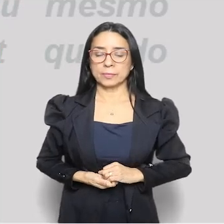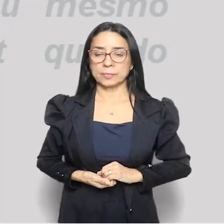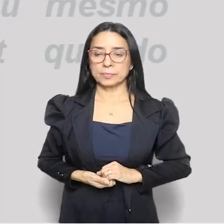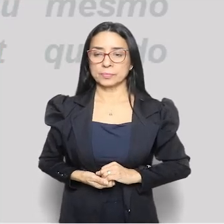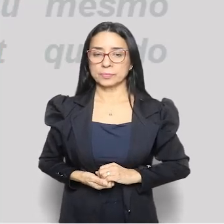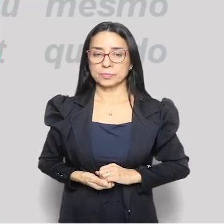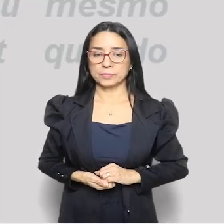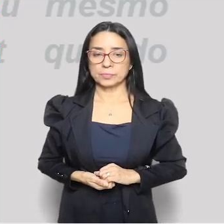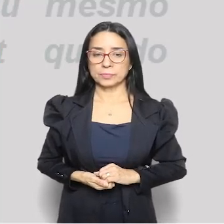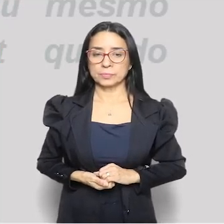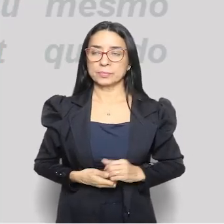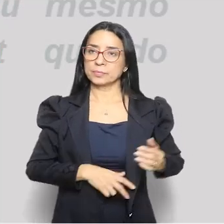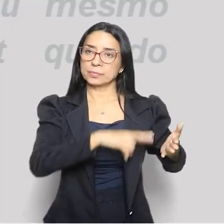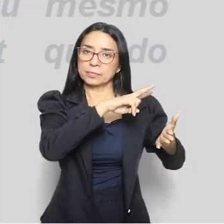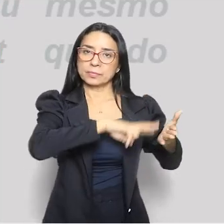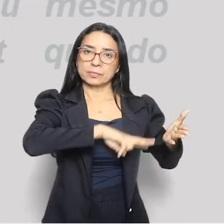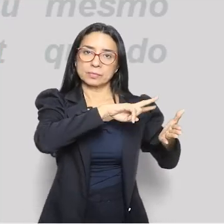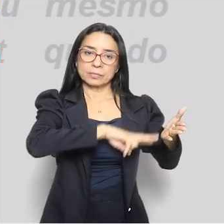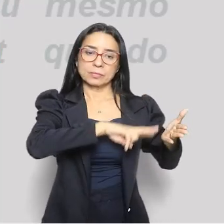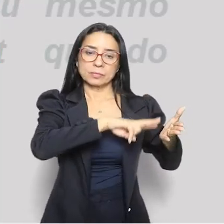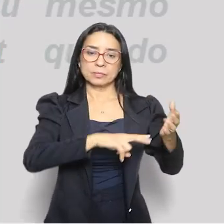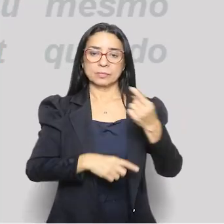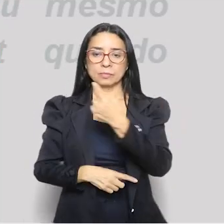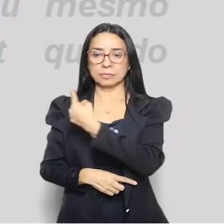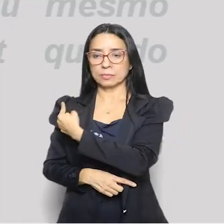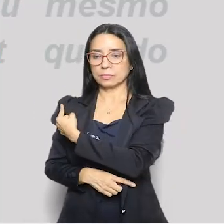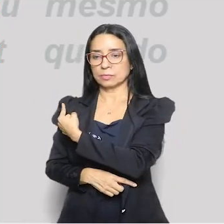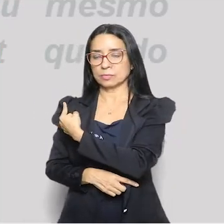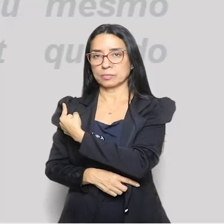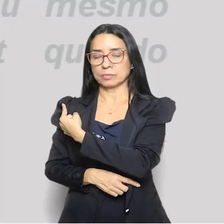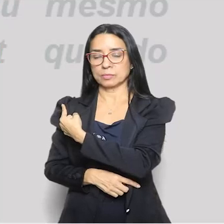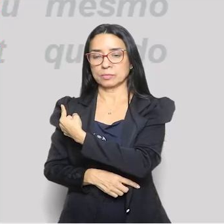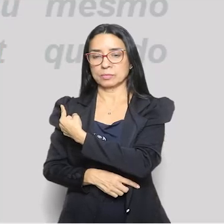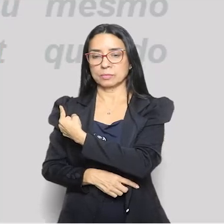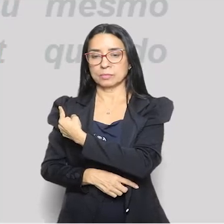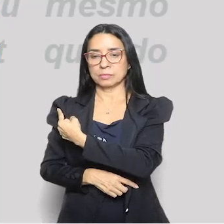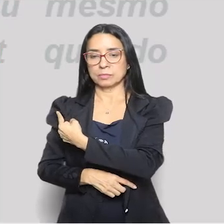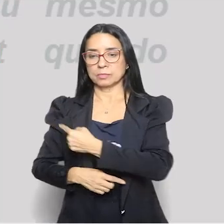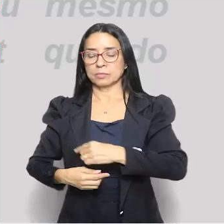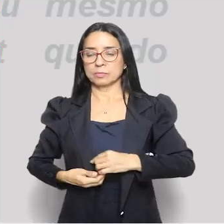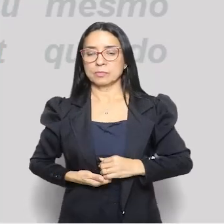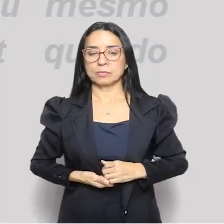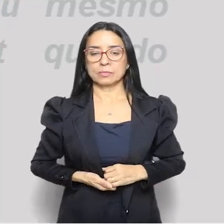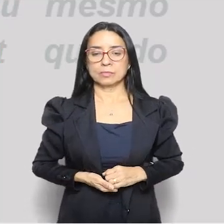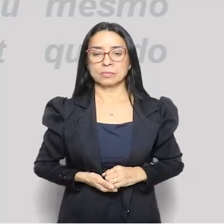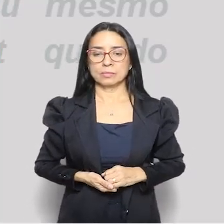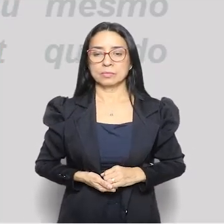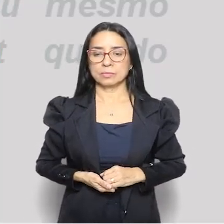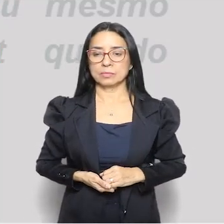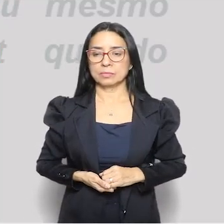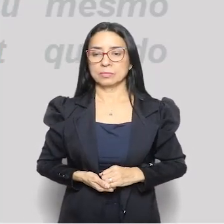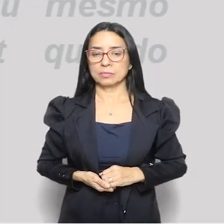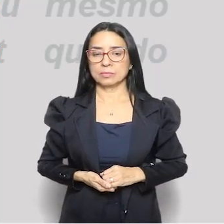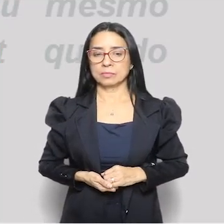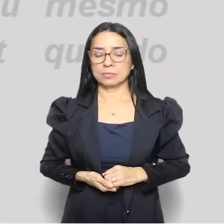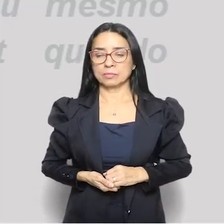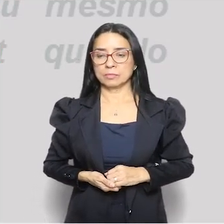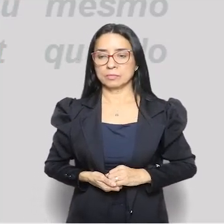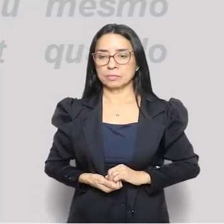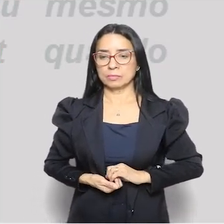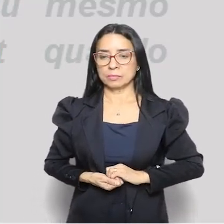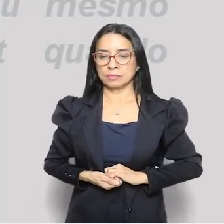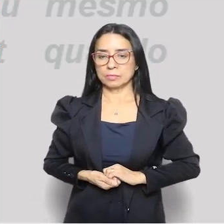de produção é dificultado ou mesmo inexistente, lá vem consequências, ó, tendem